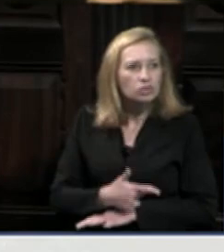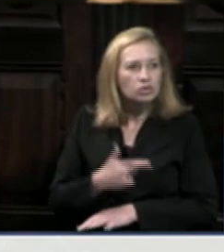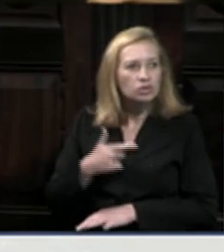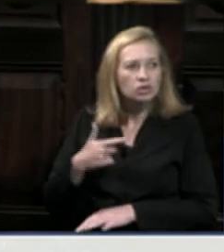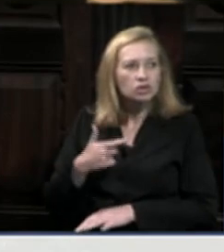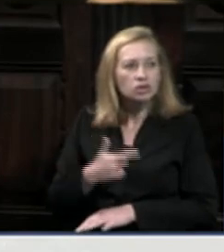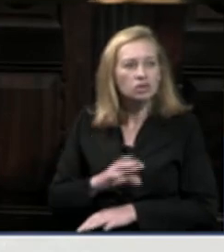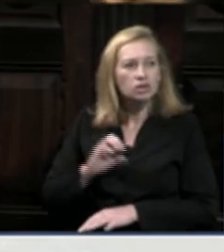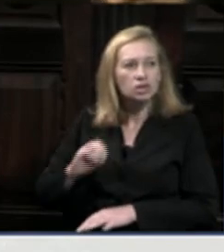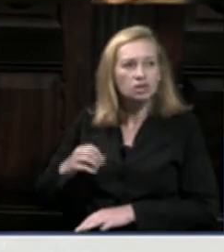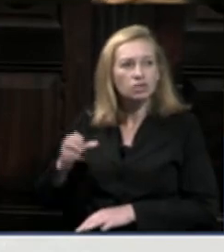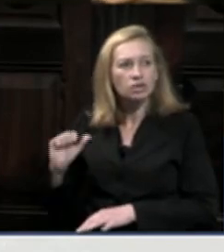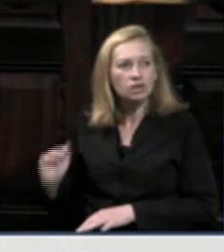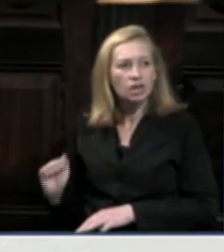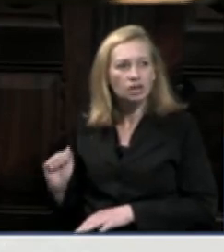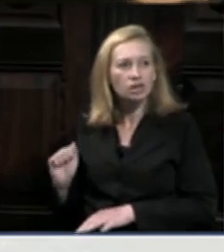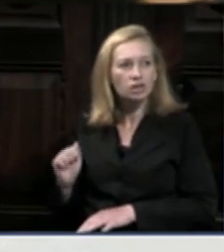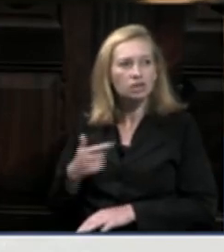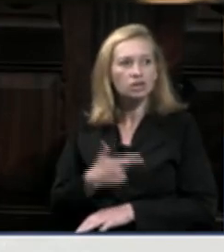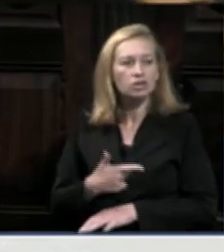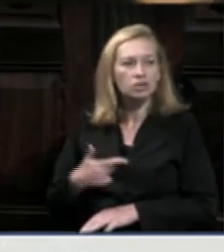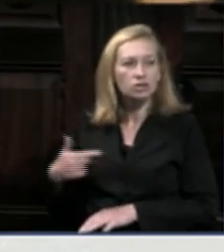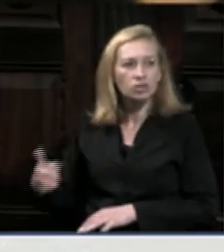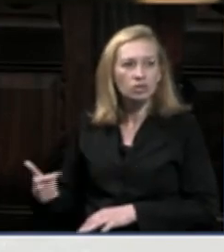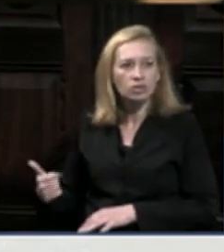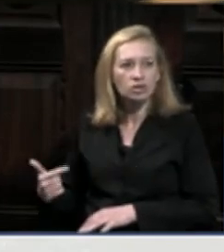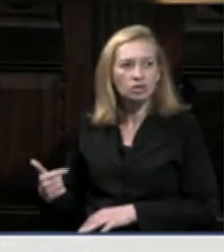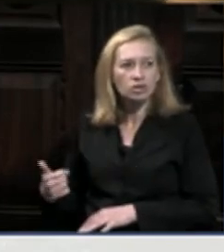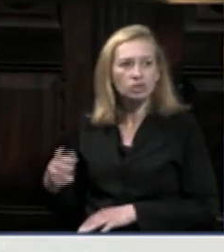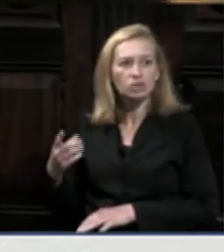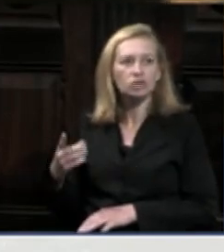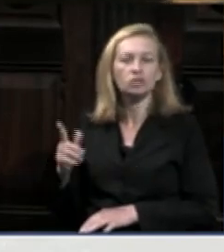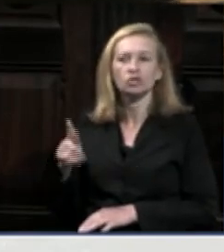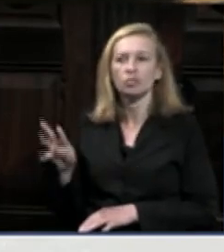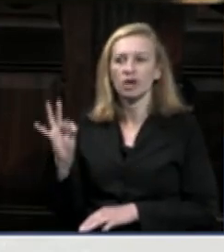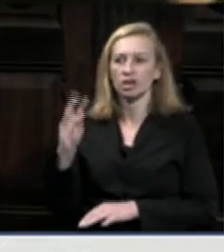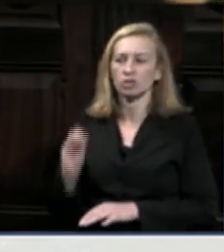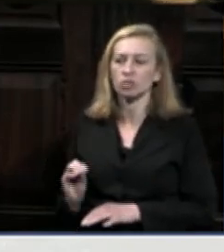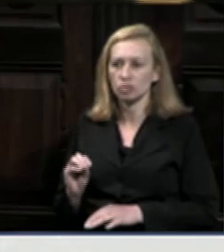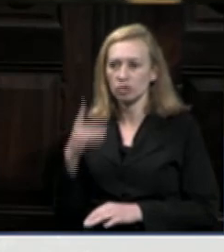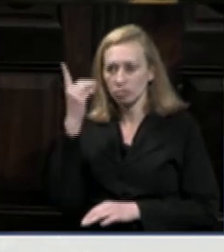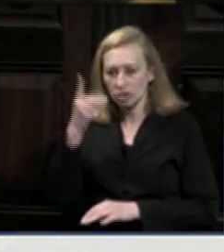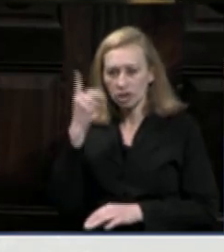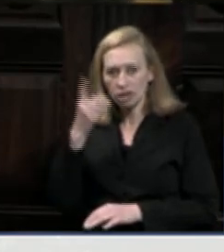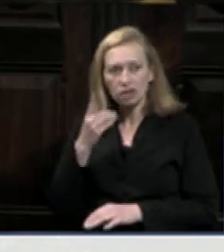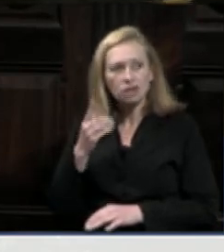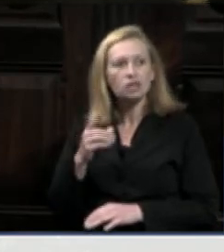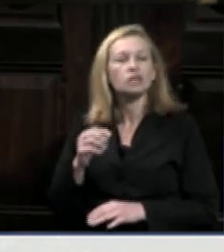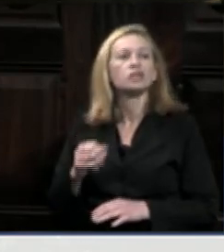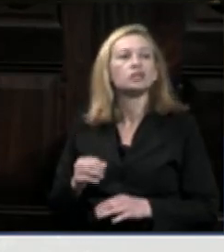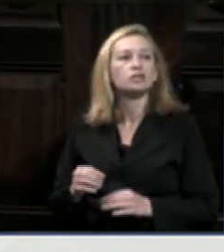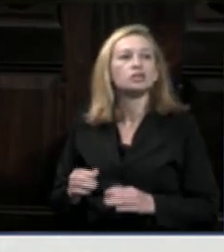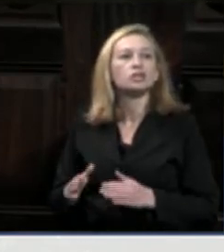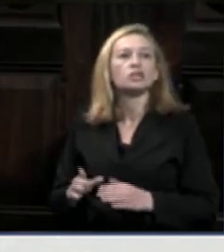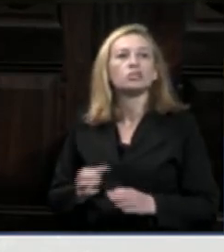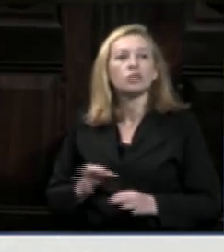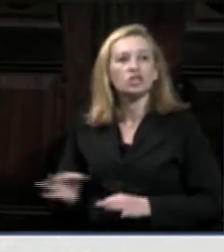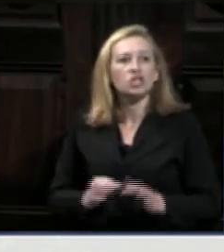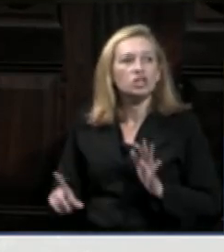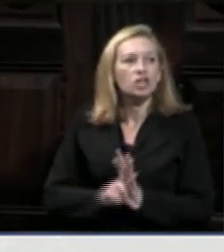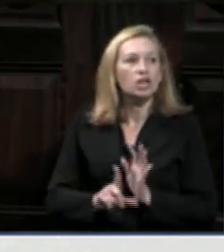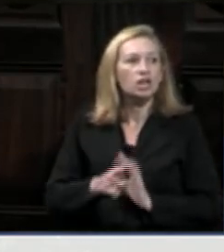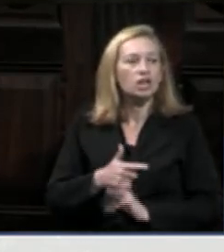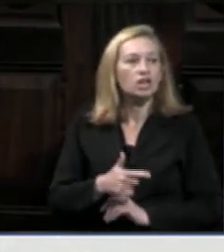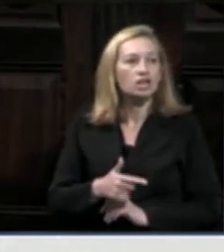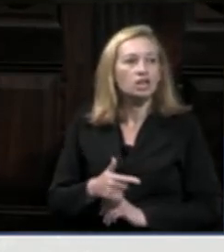de 2012, de autoria do deputado Gilberto Palmares. Projeto de lei número 883-A de 2015,